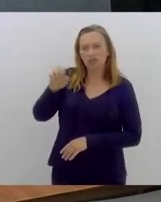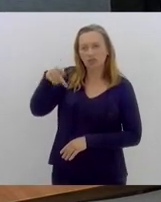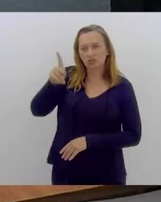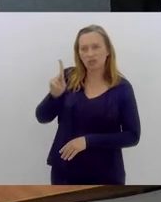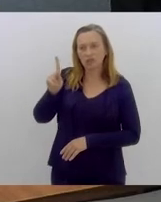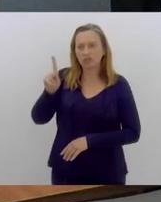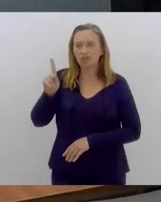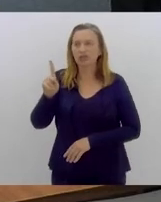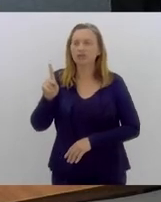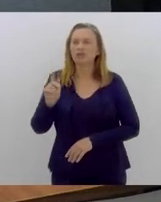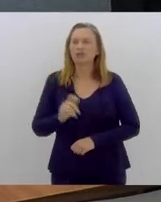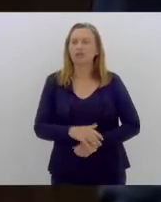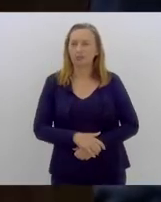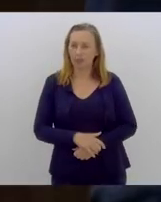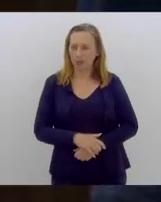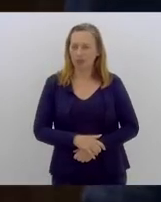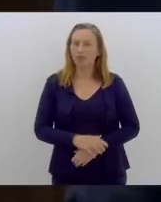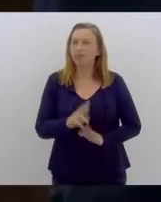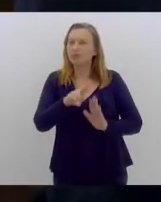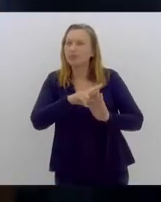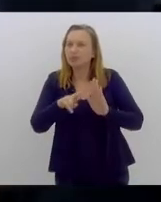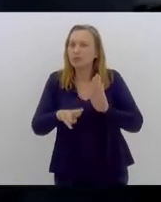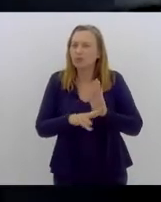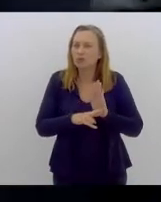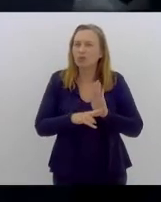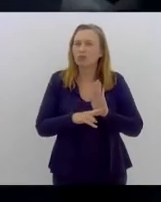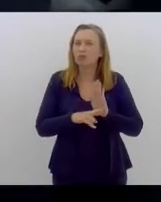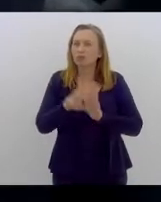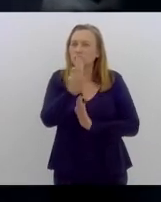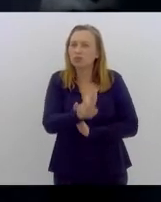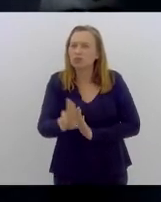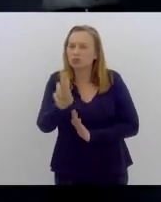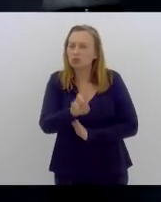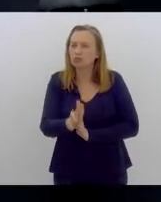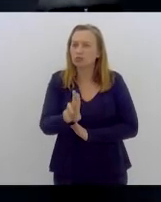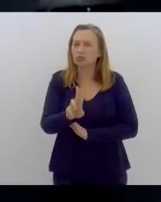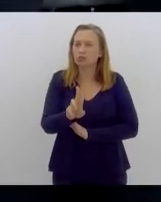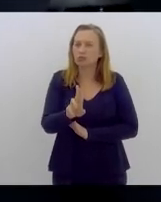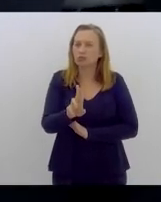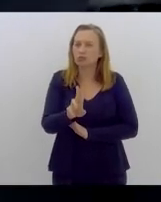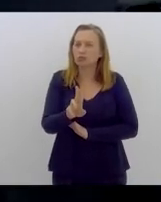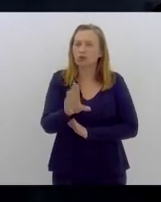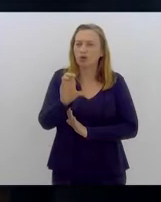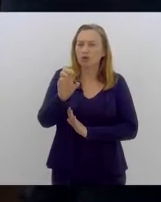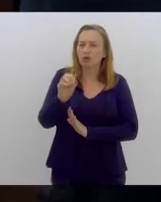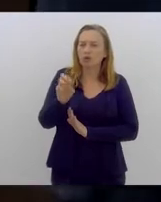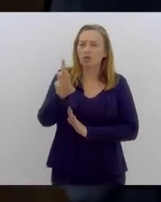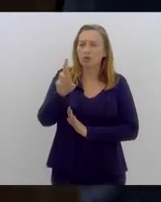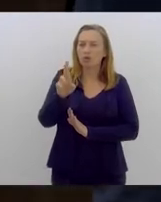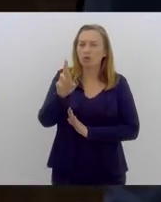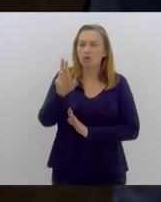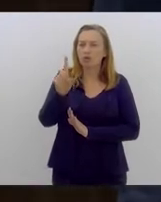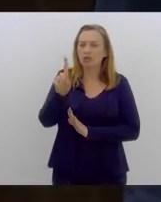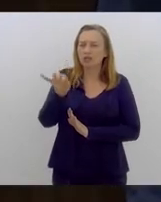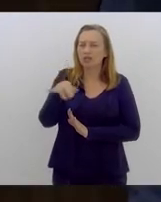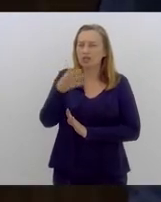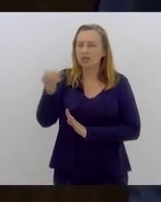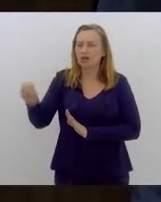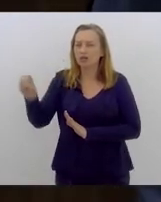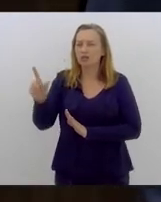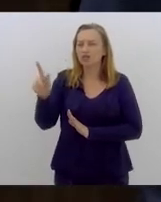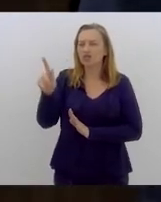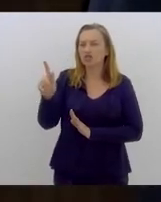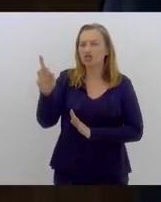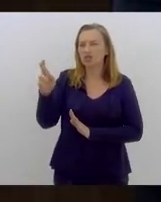Knoploch, que dispõe sobre as normas de concessão e utilização do cordão de girassol como símbolo